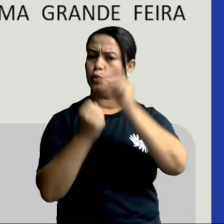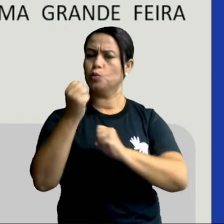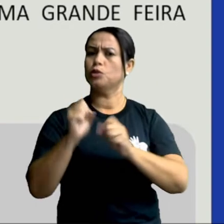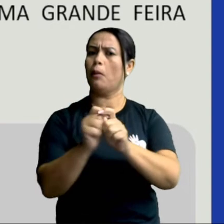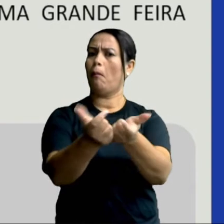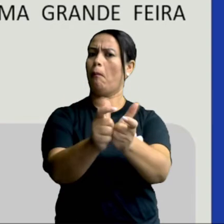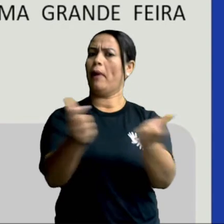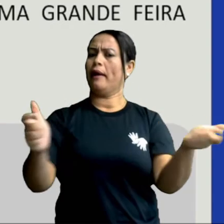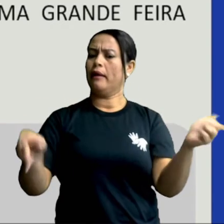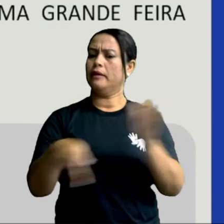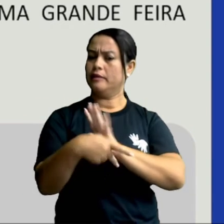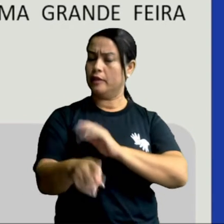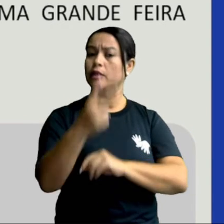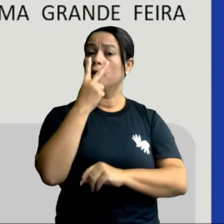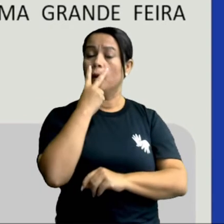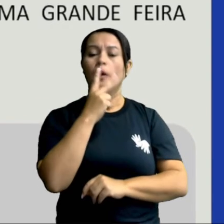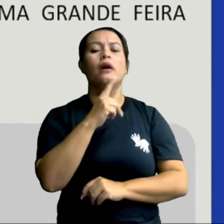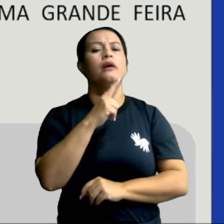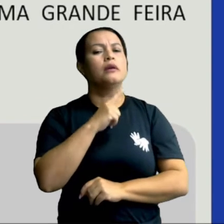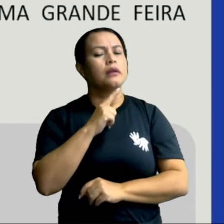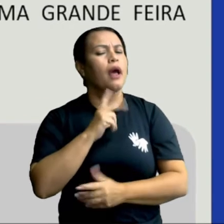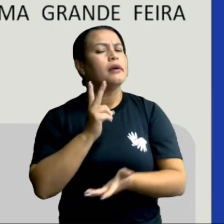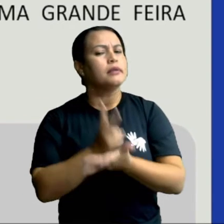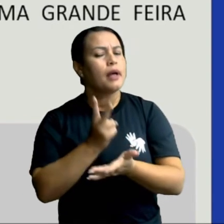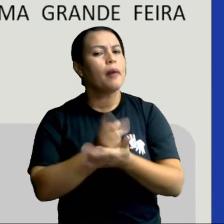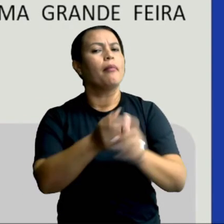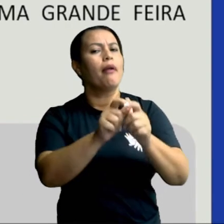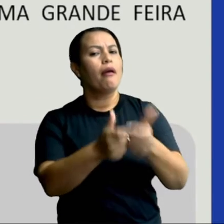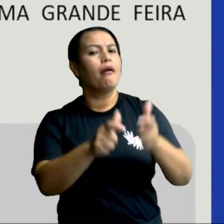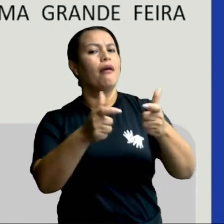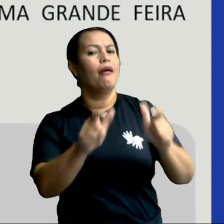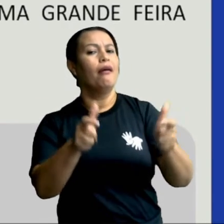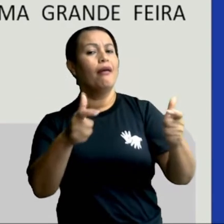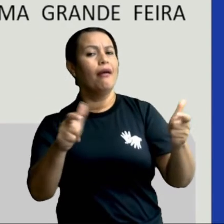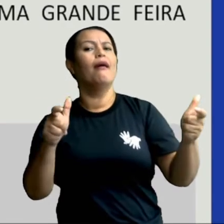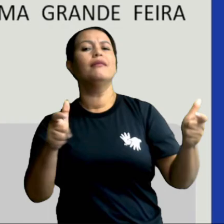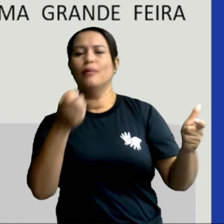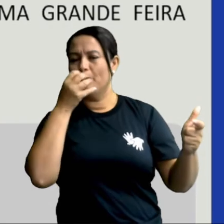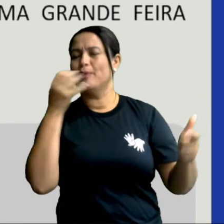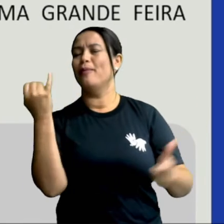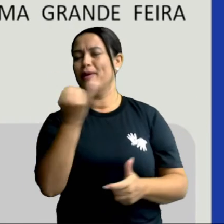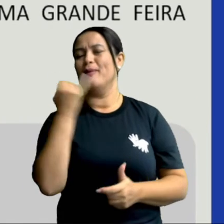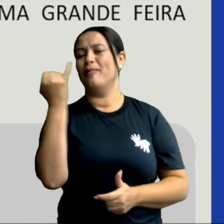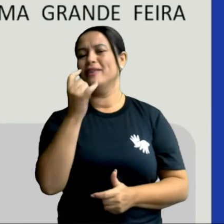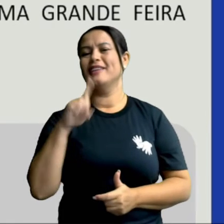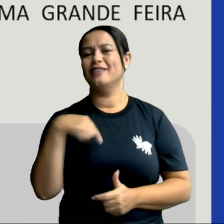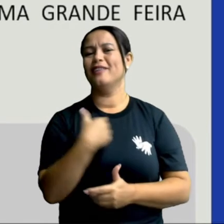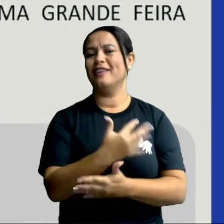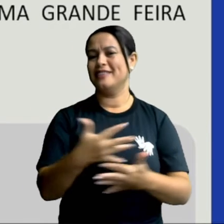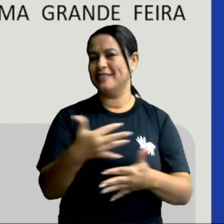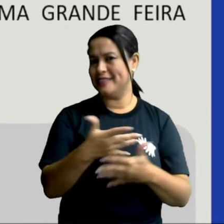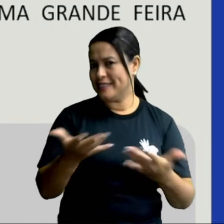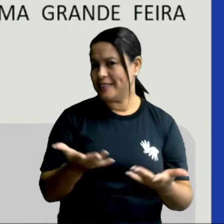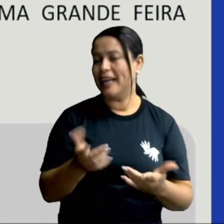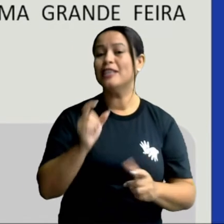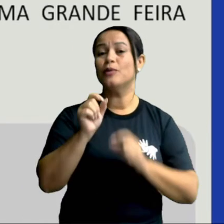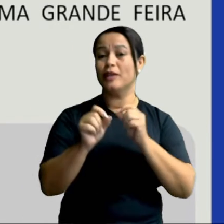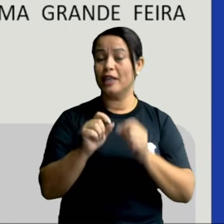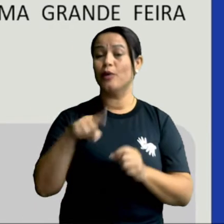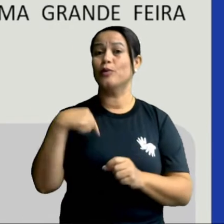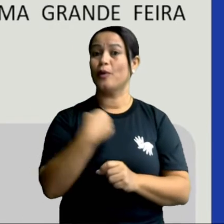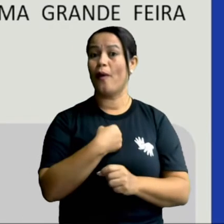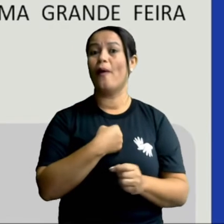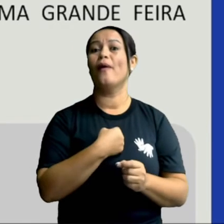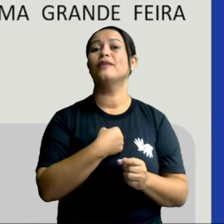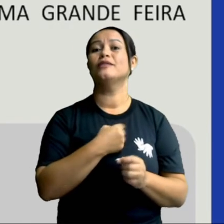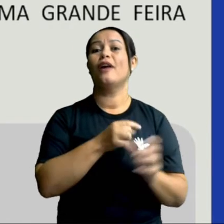grande aqui na nossa cidade e que vem cada vez mais crescendo. Isso é muito importante na nossa cidade, que faz com que o nosso comércio, a